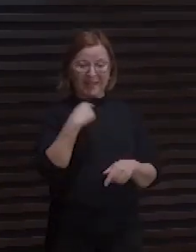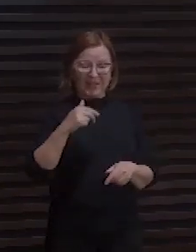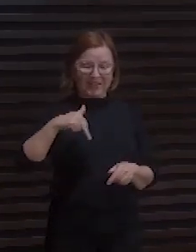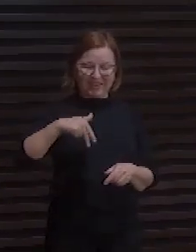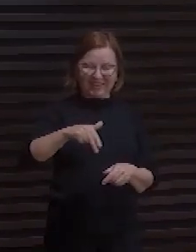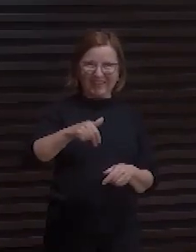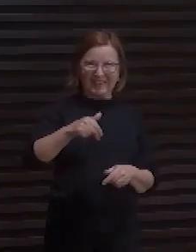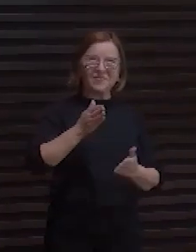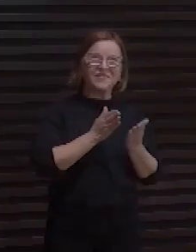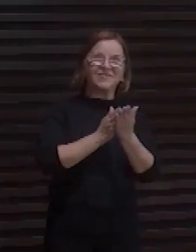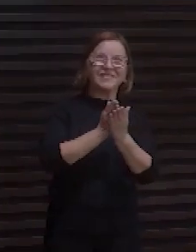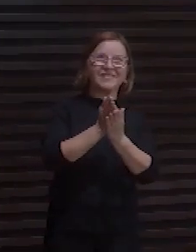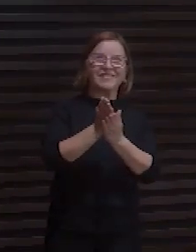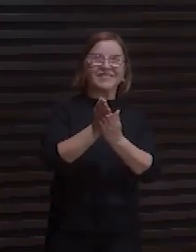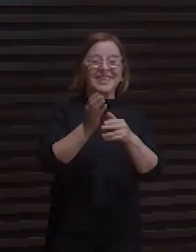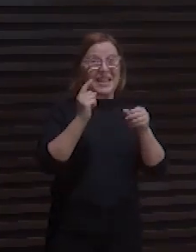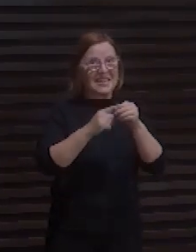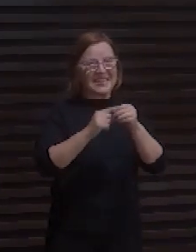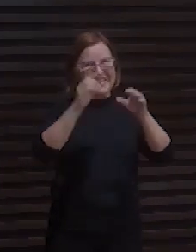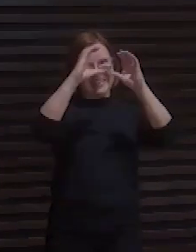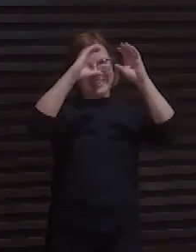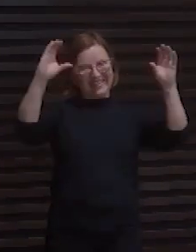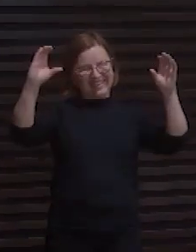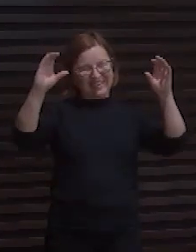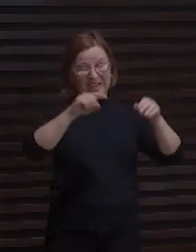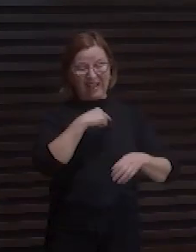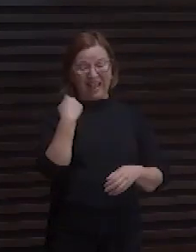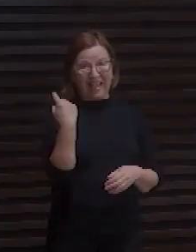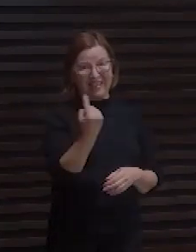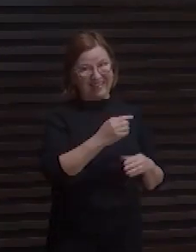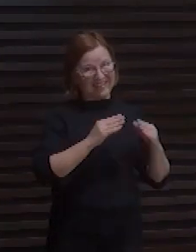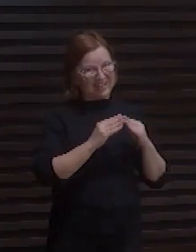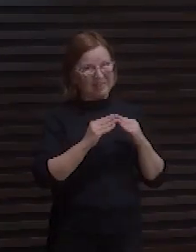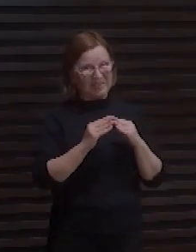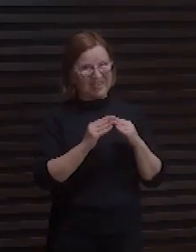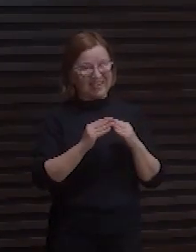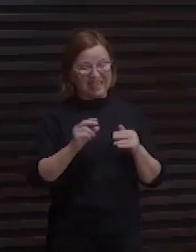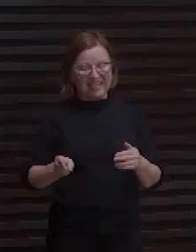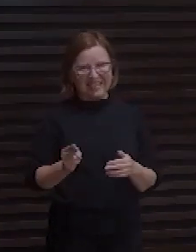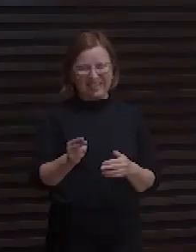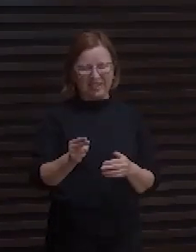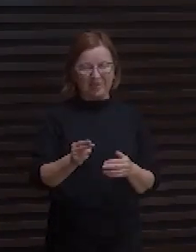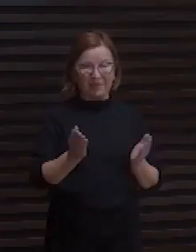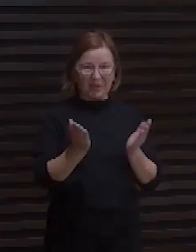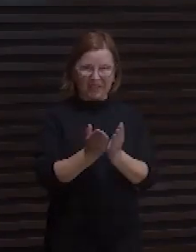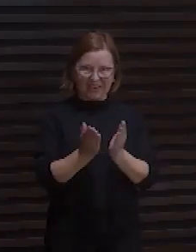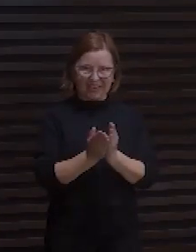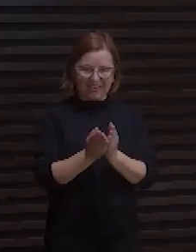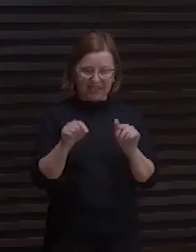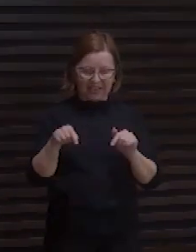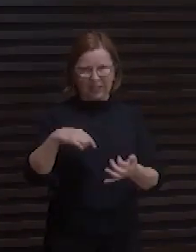nossa morada definitiva e eterna. Os crentes em Cristo são peregrinos e forasteiros